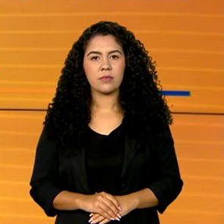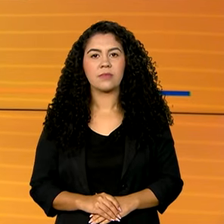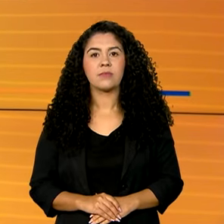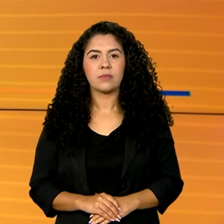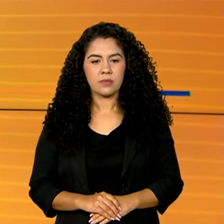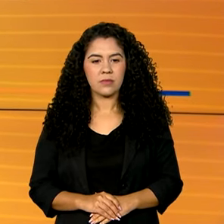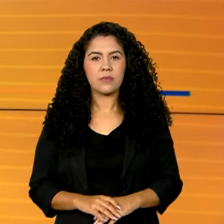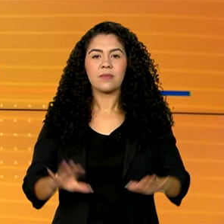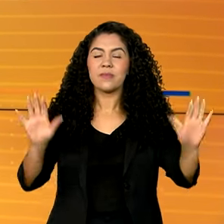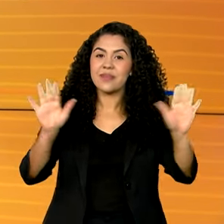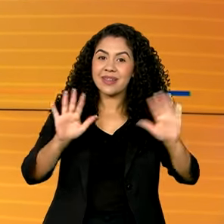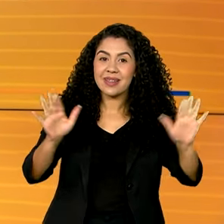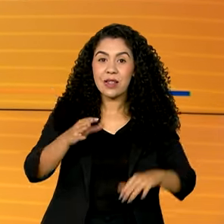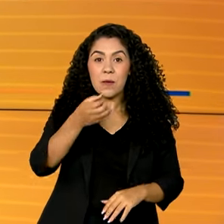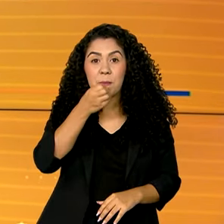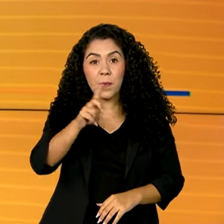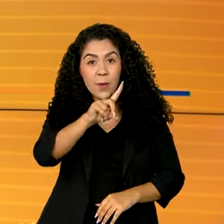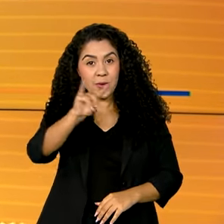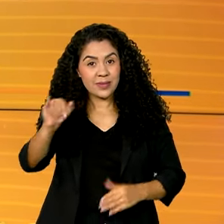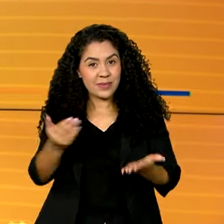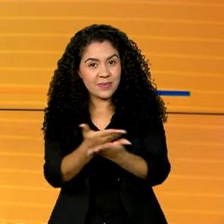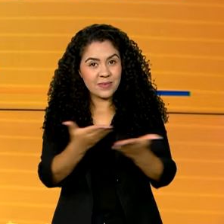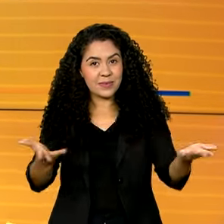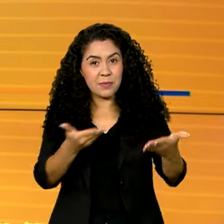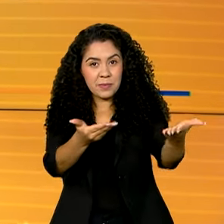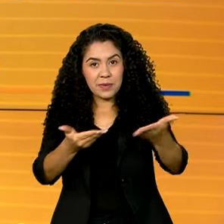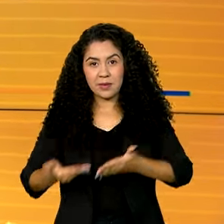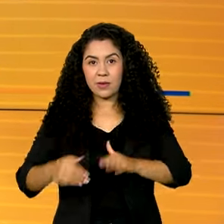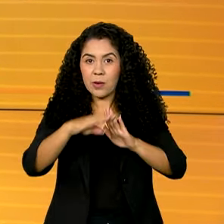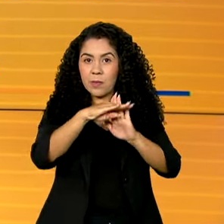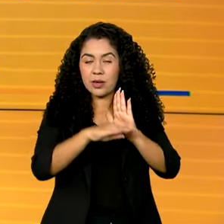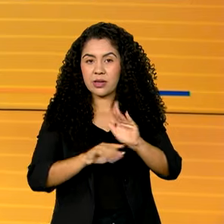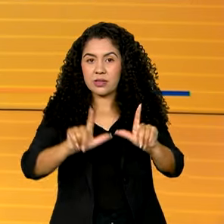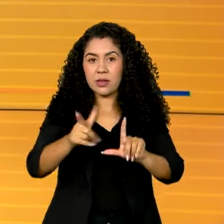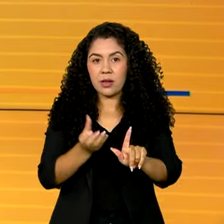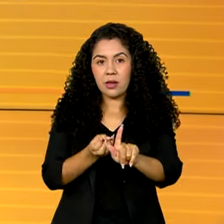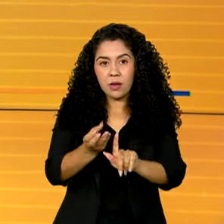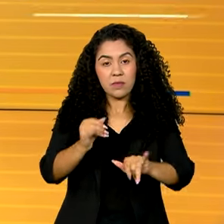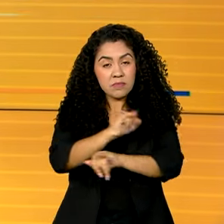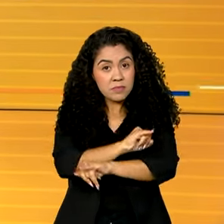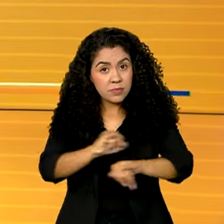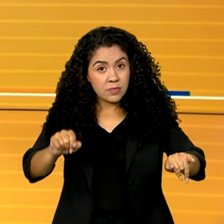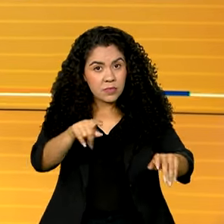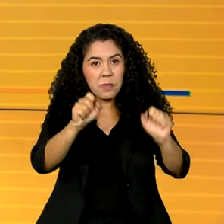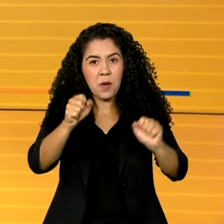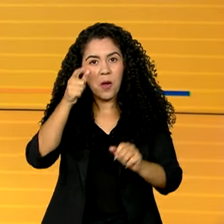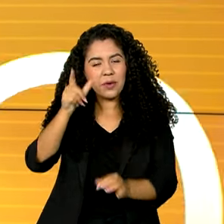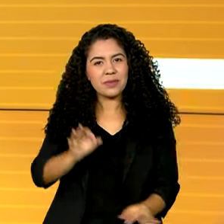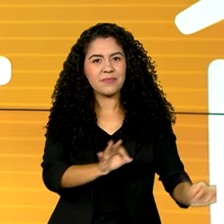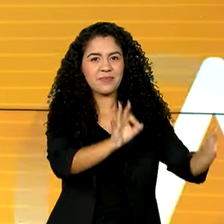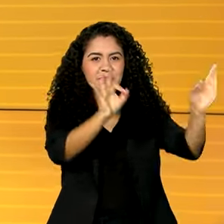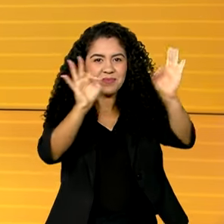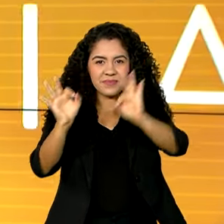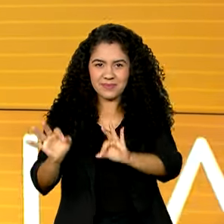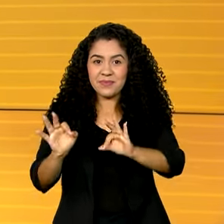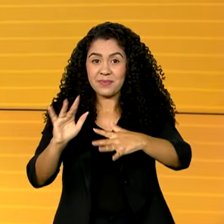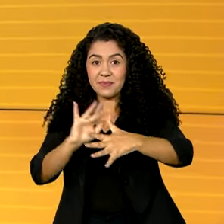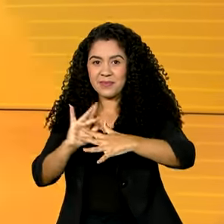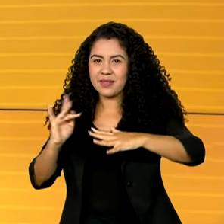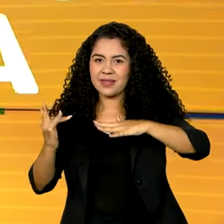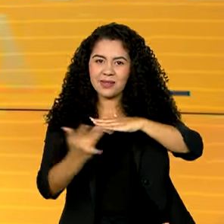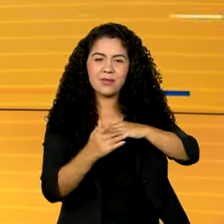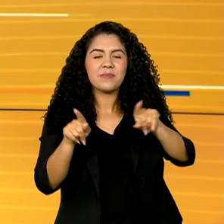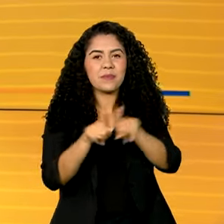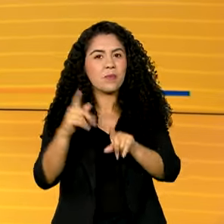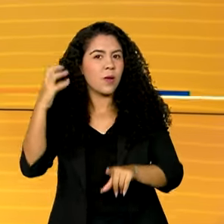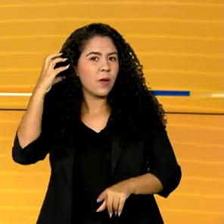Olá, bom dia. Seja bem-vindo ao canal GOV. Lembrando que você pode nos acompanhar também ao vivo pelas redes sociais e